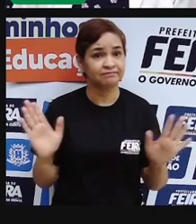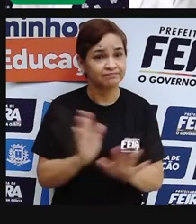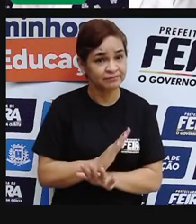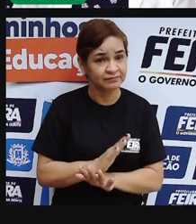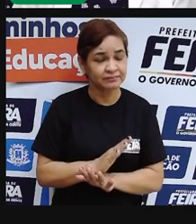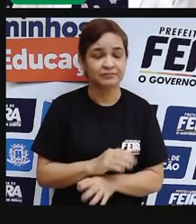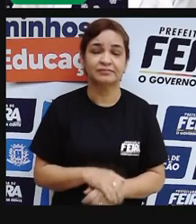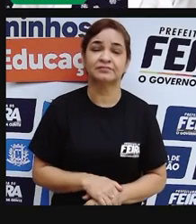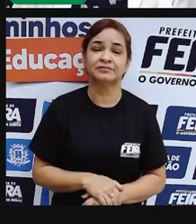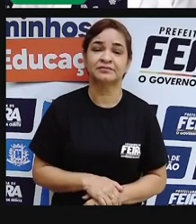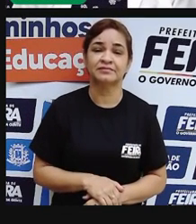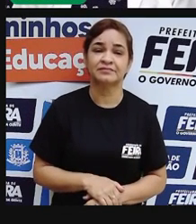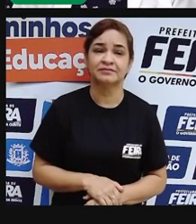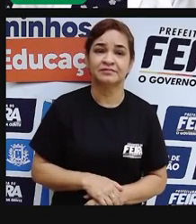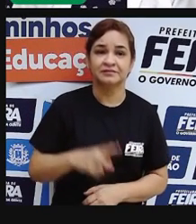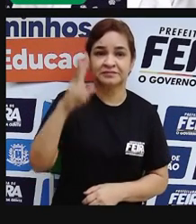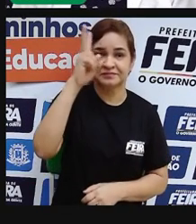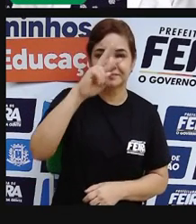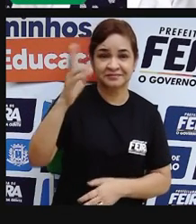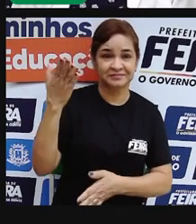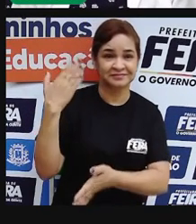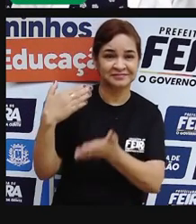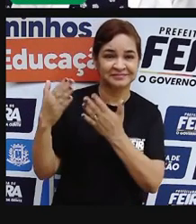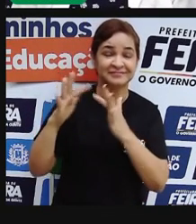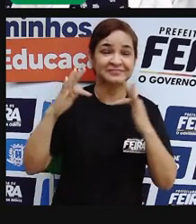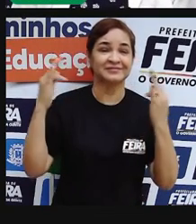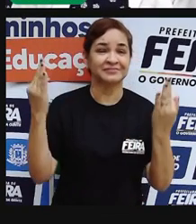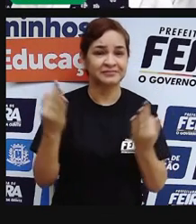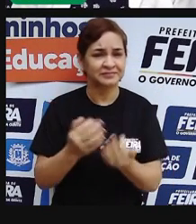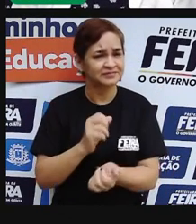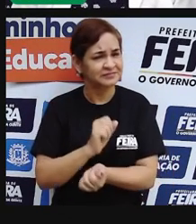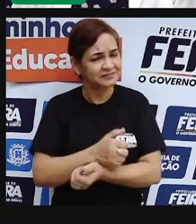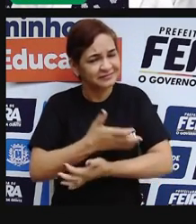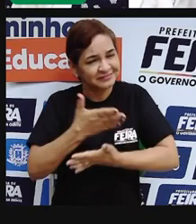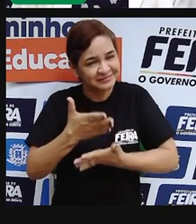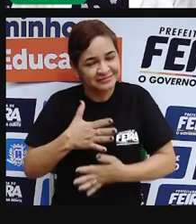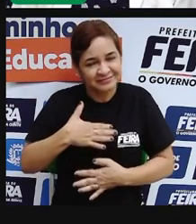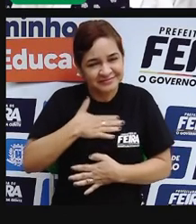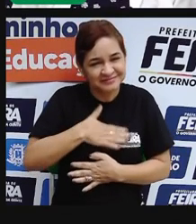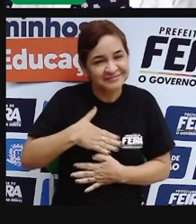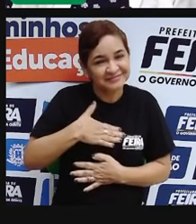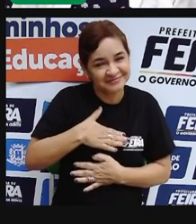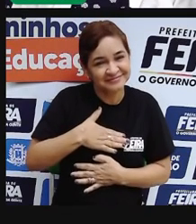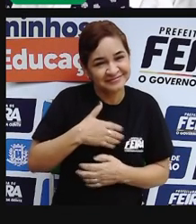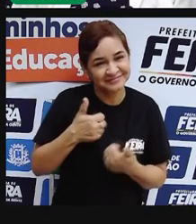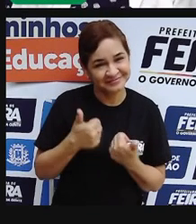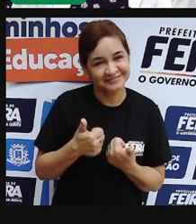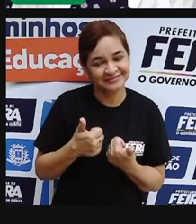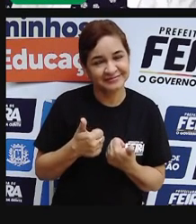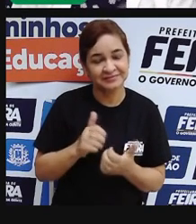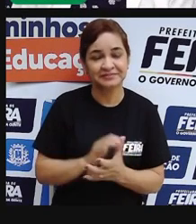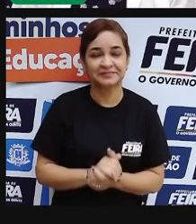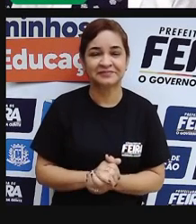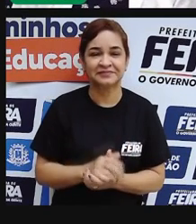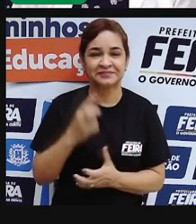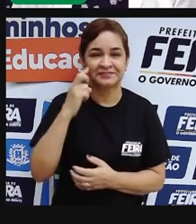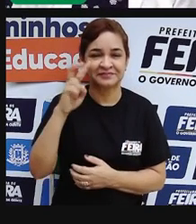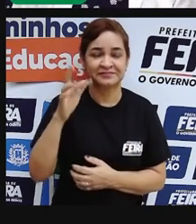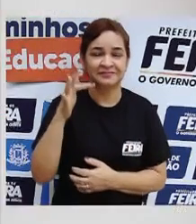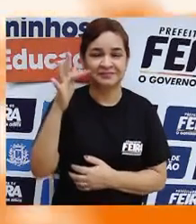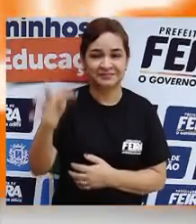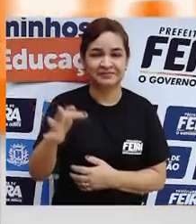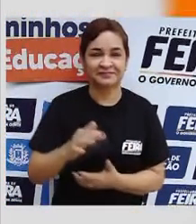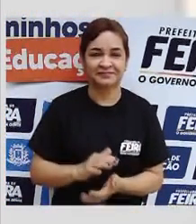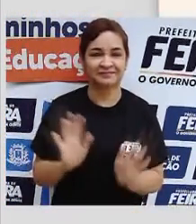a nossa aula sobre memória e ancestralidade espero que vocês tenham gostado Oi e a gente se vê na